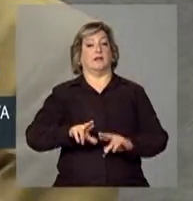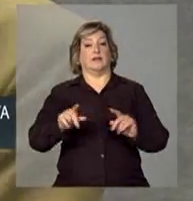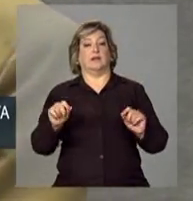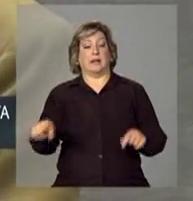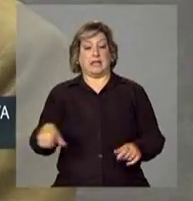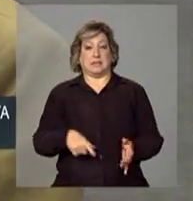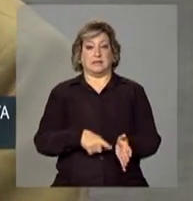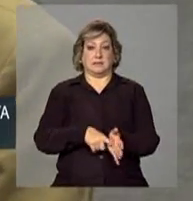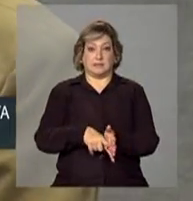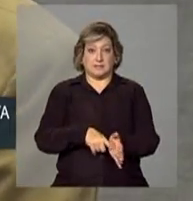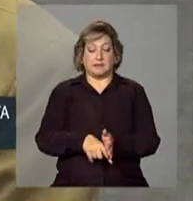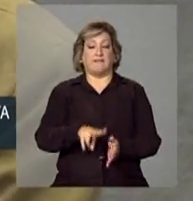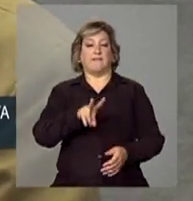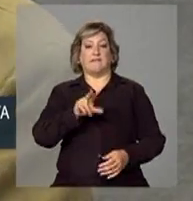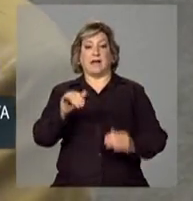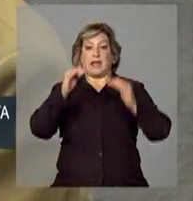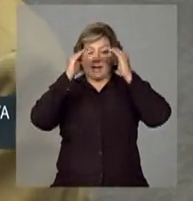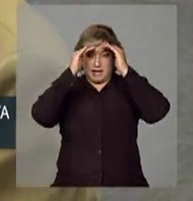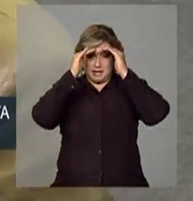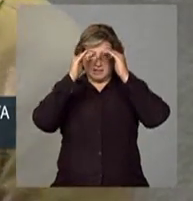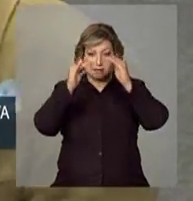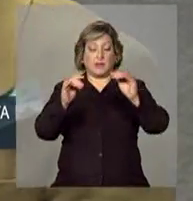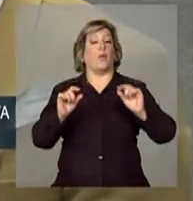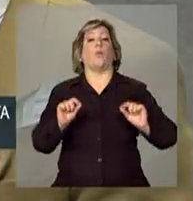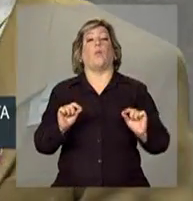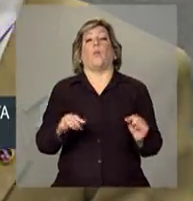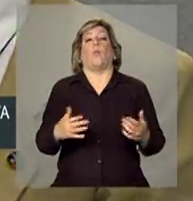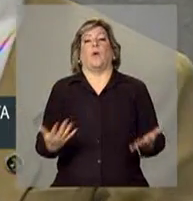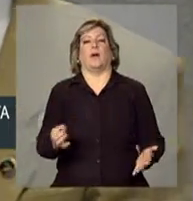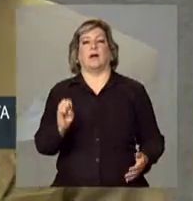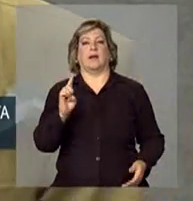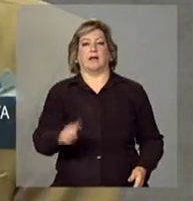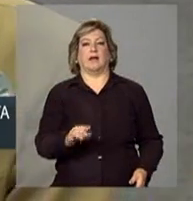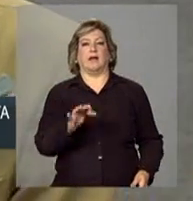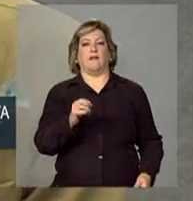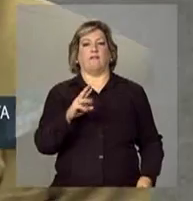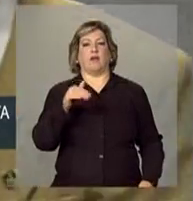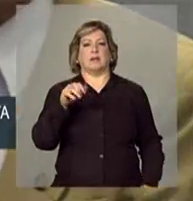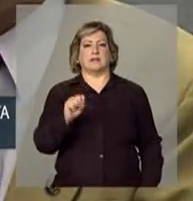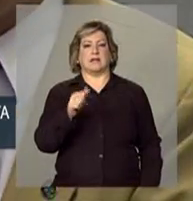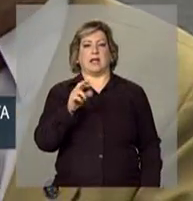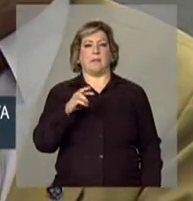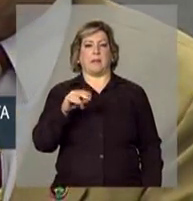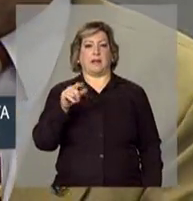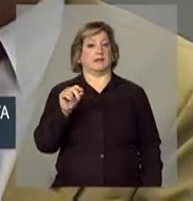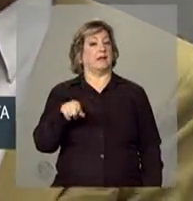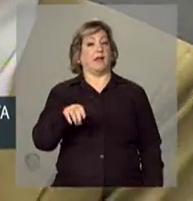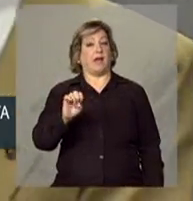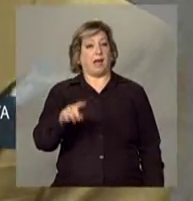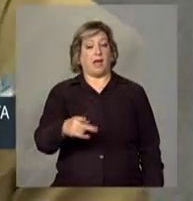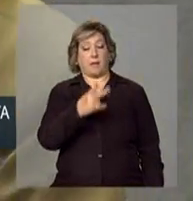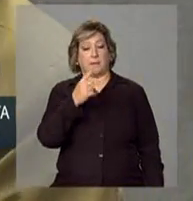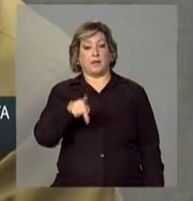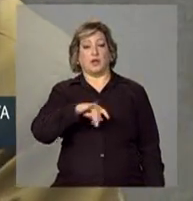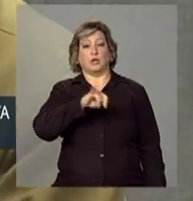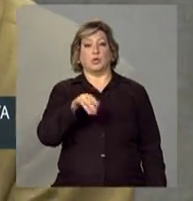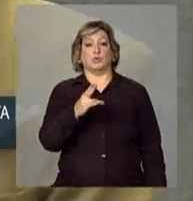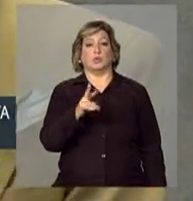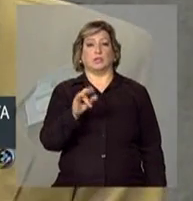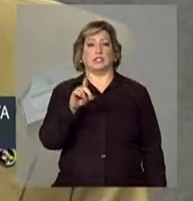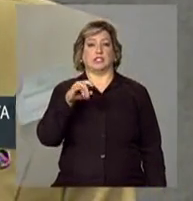vai respeitar o que é Forças Armadas. É apenas uma pessoa jurídica, é uma pessoa